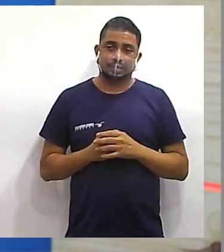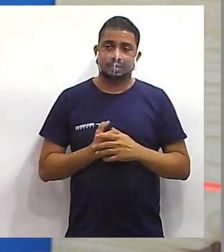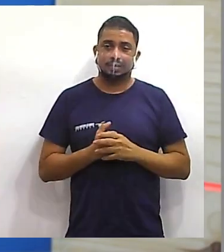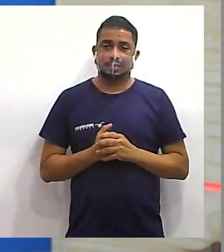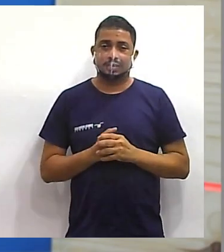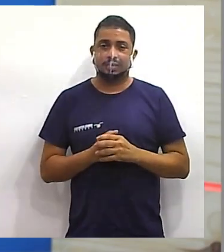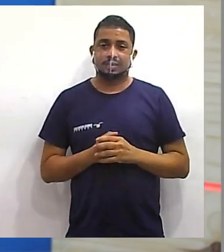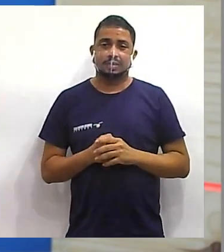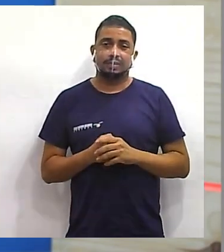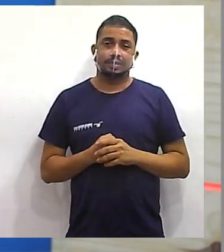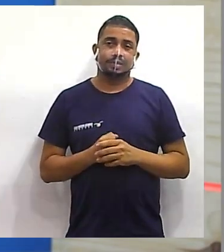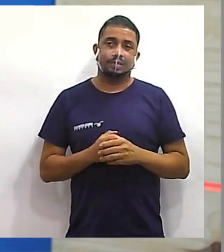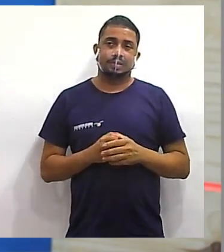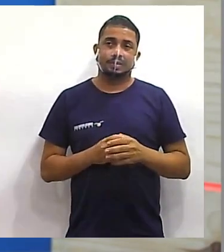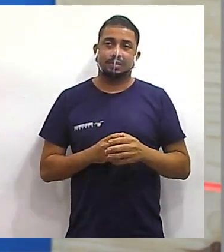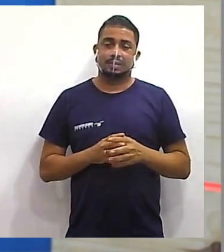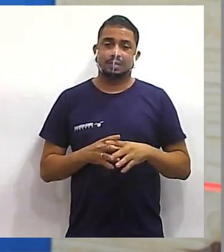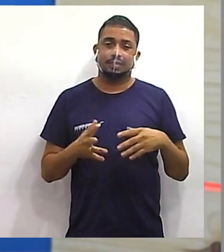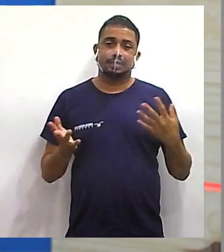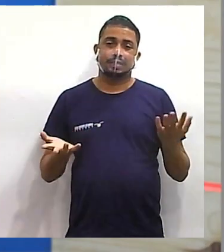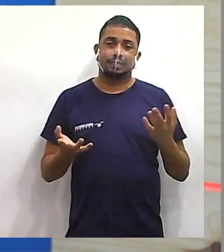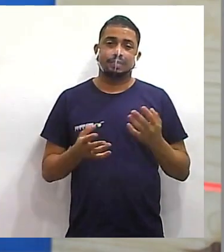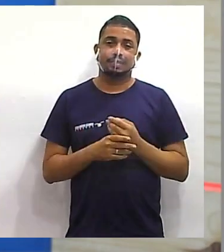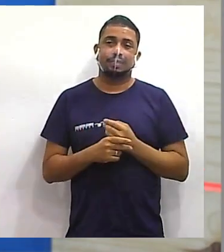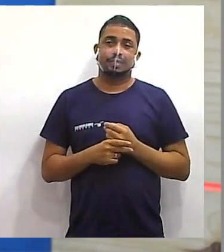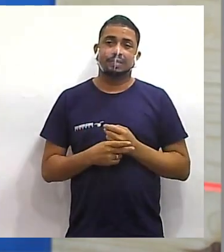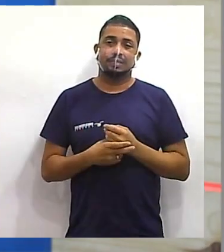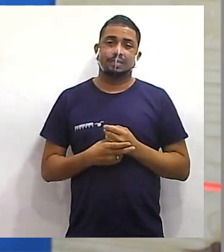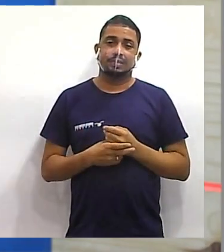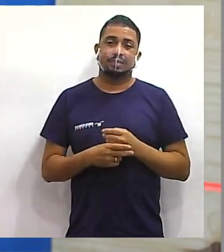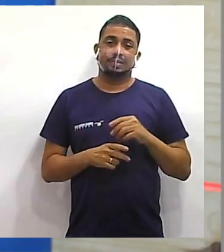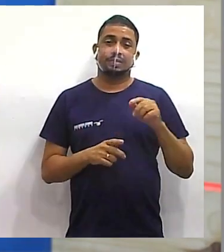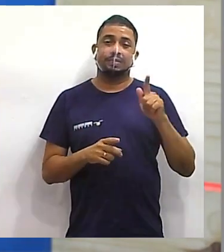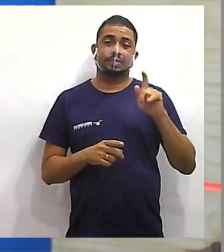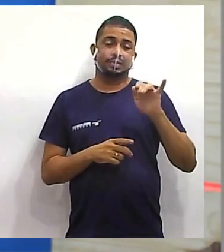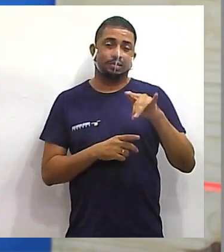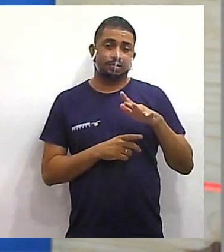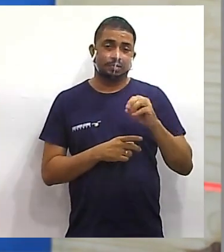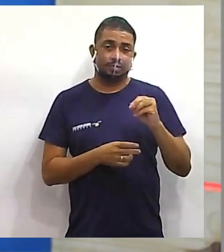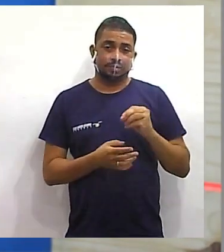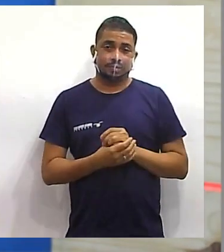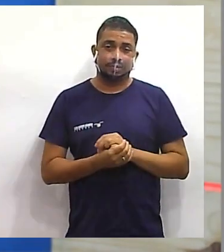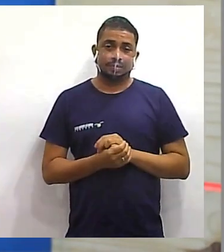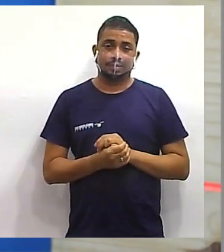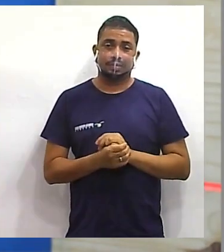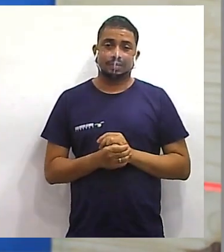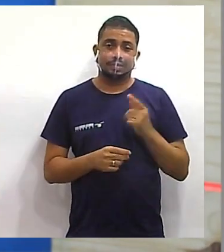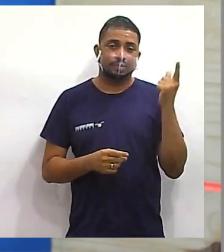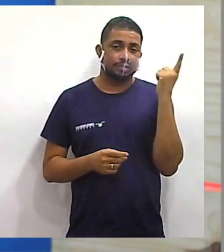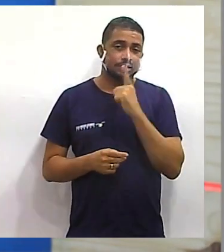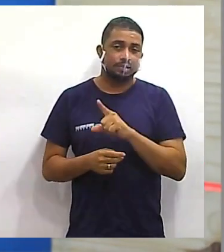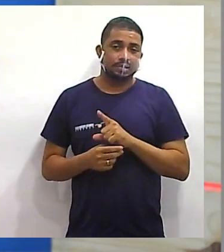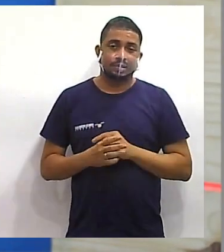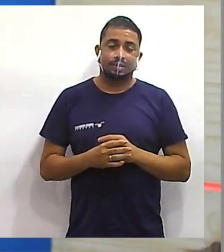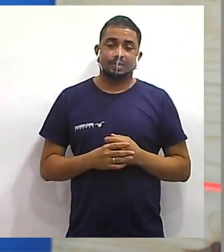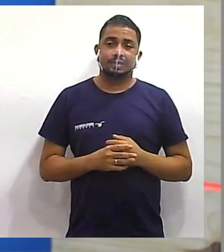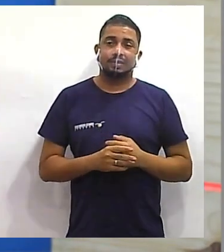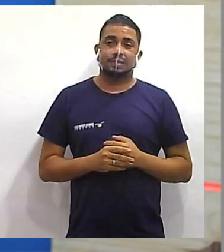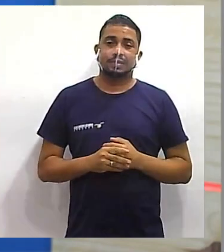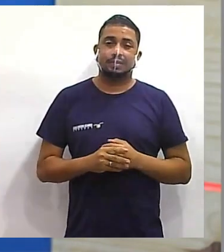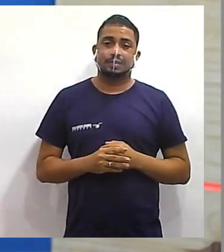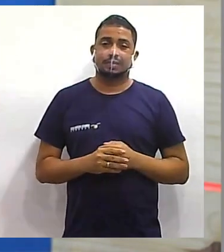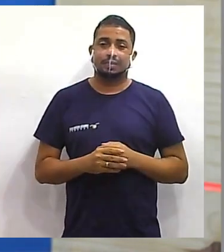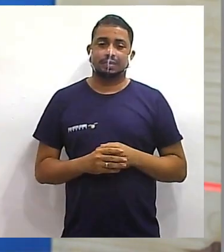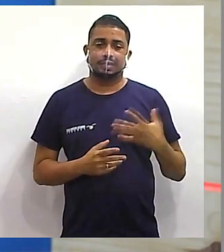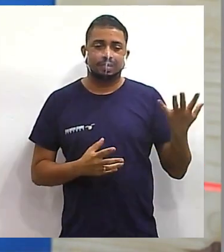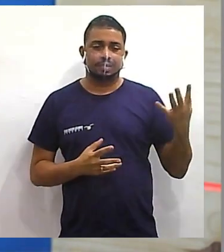desse tempo, né, em que o Grêmio Estudantil, vamos dizer, era considerado